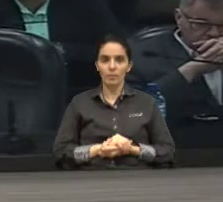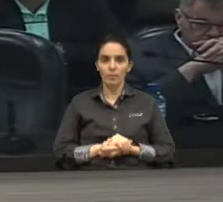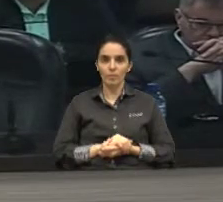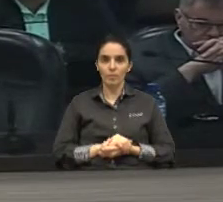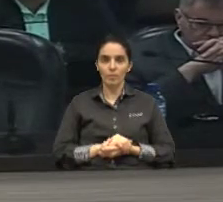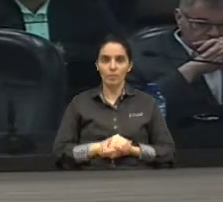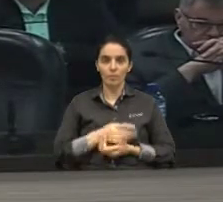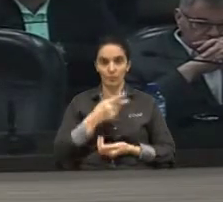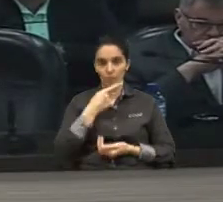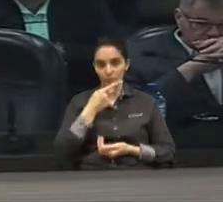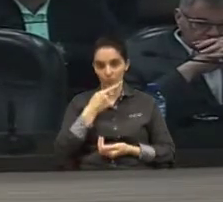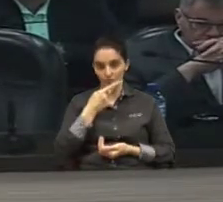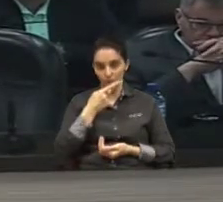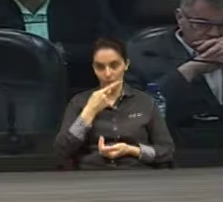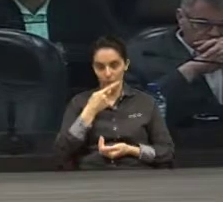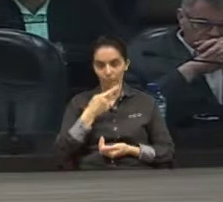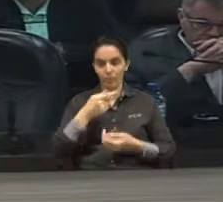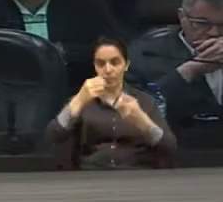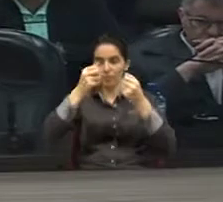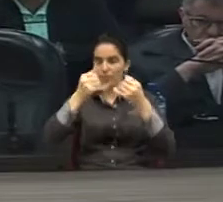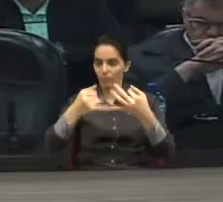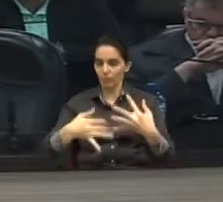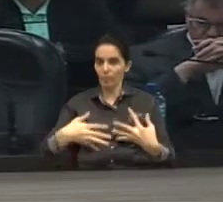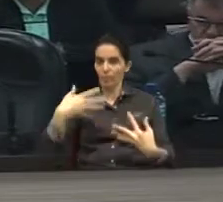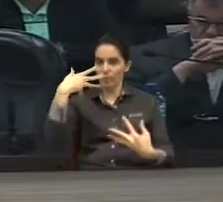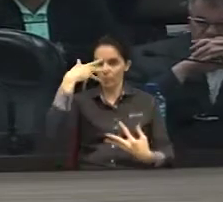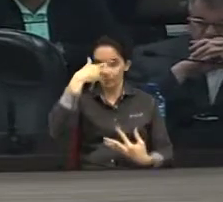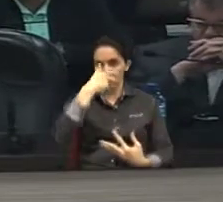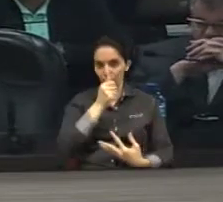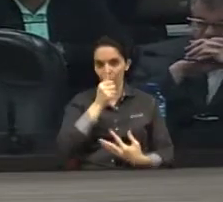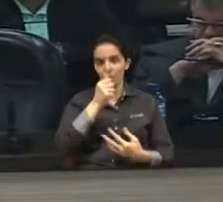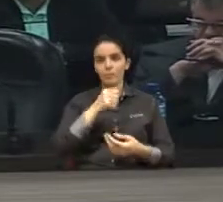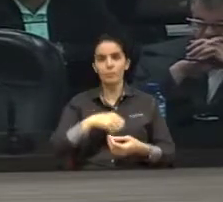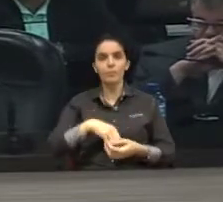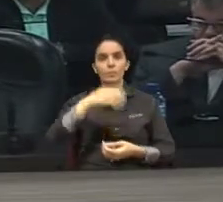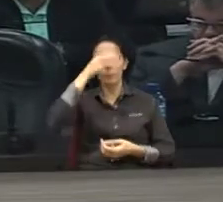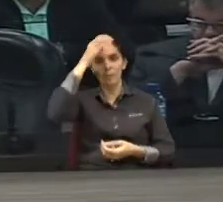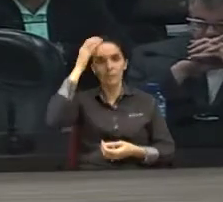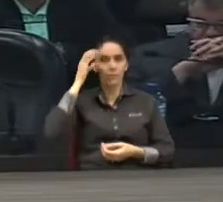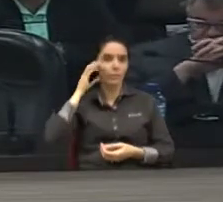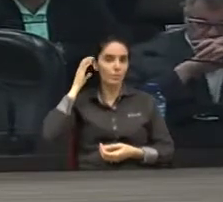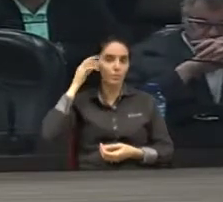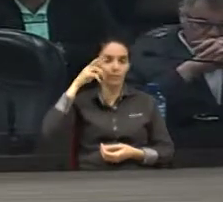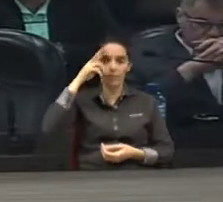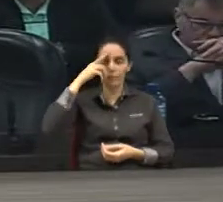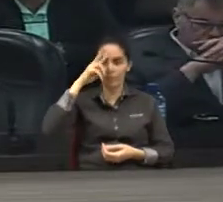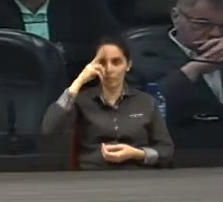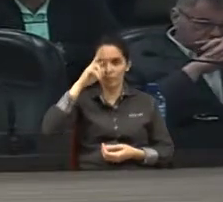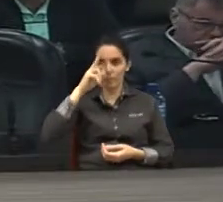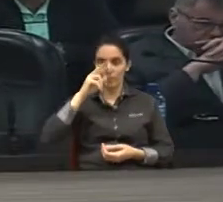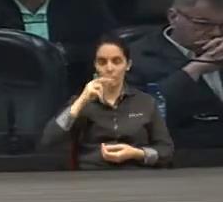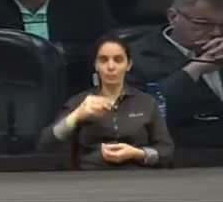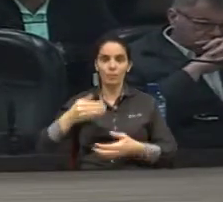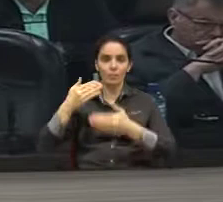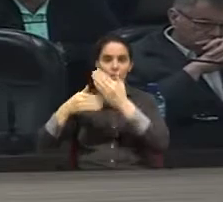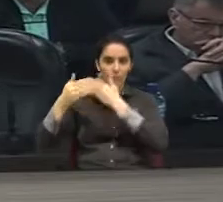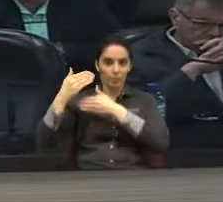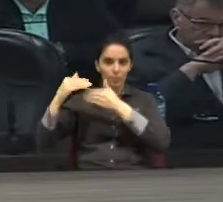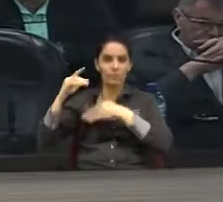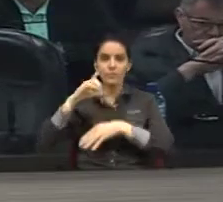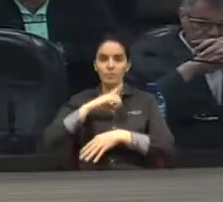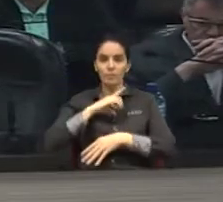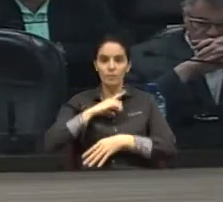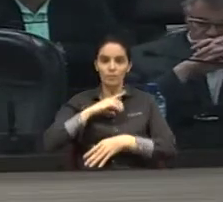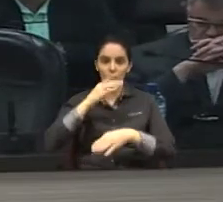aliás, um discurso muito belo, eu me lembrava de algumas passagens que nós temos acesso